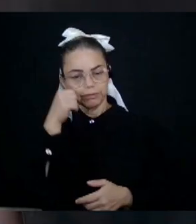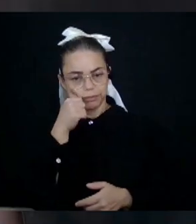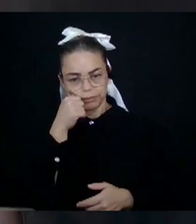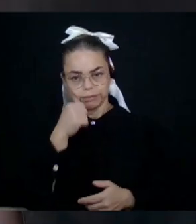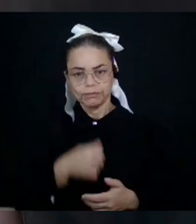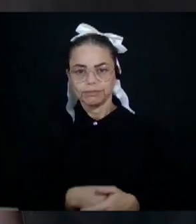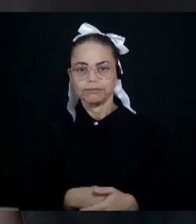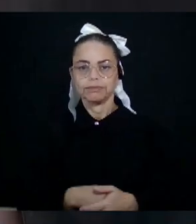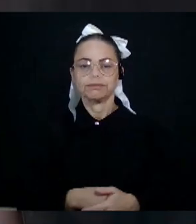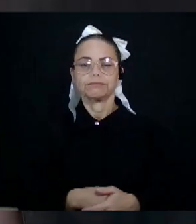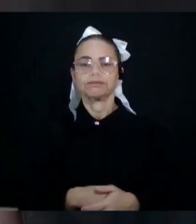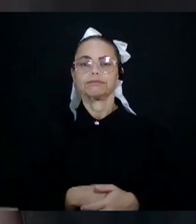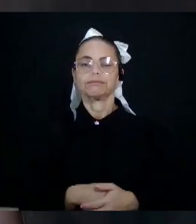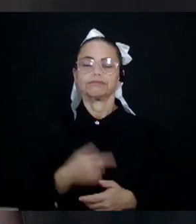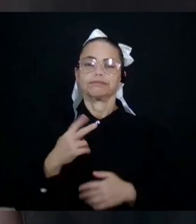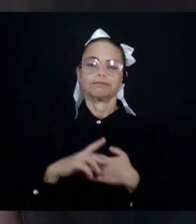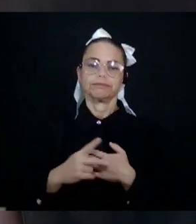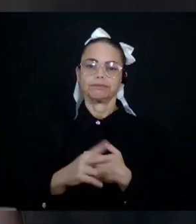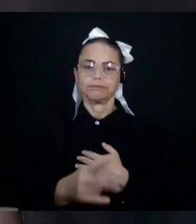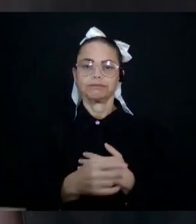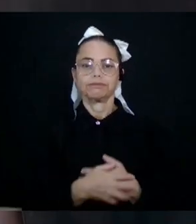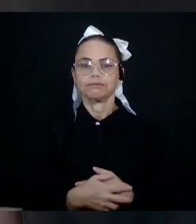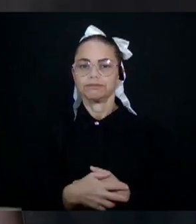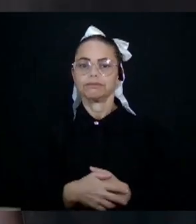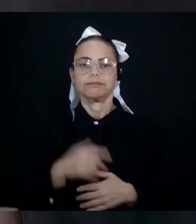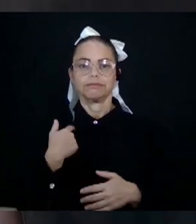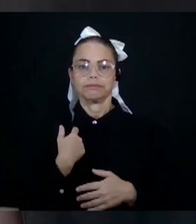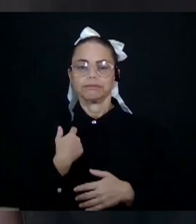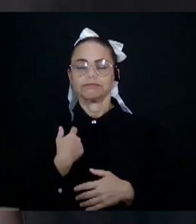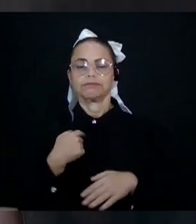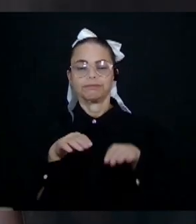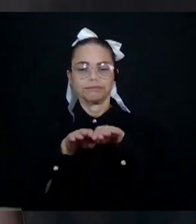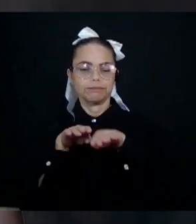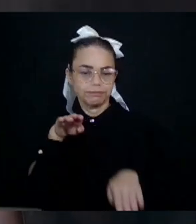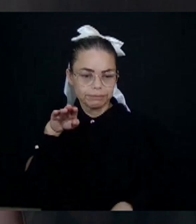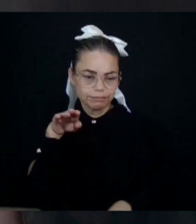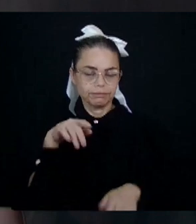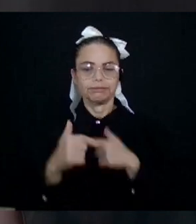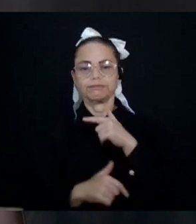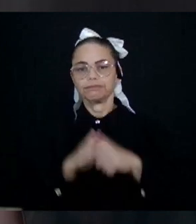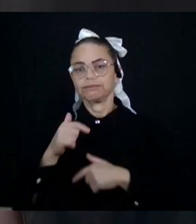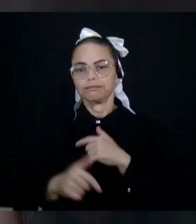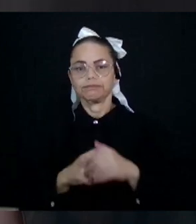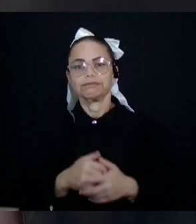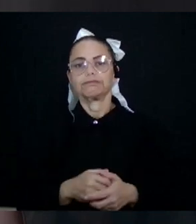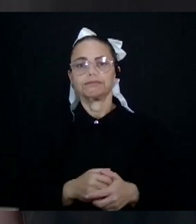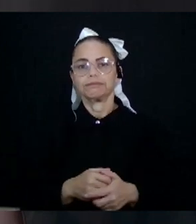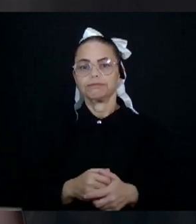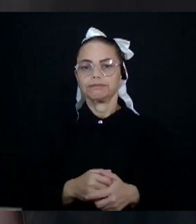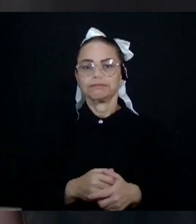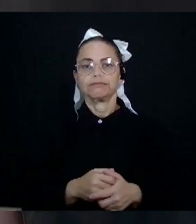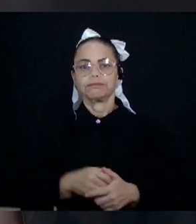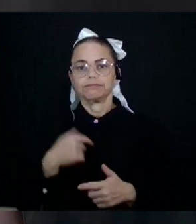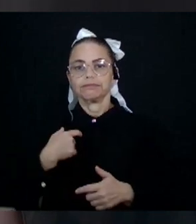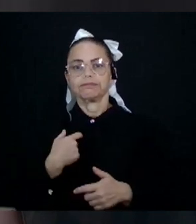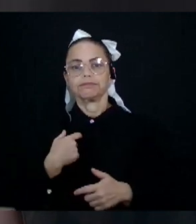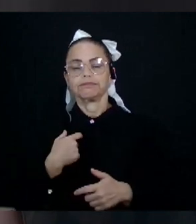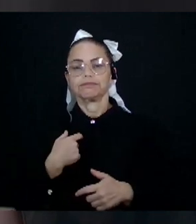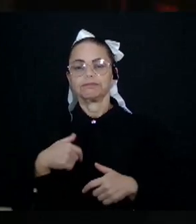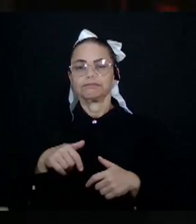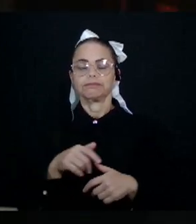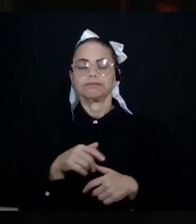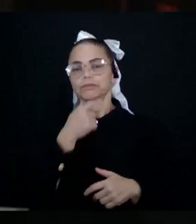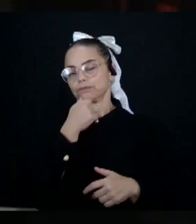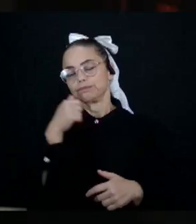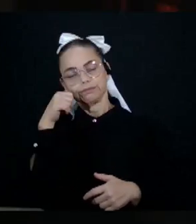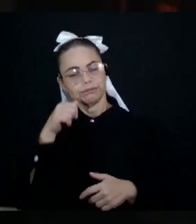decorrência dessa divisão desigual do trabalho, né, entre os gêneros, né. É importante a